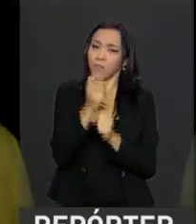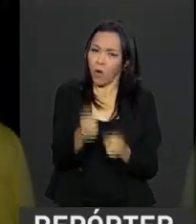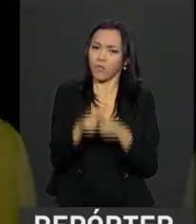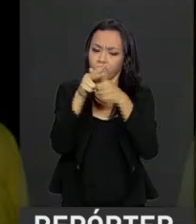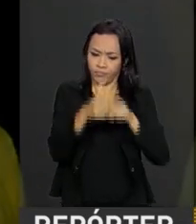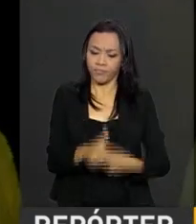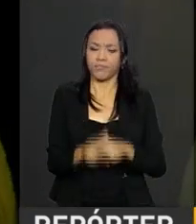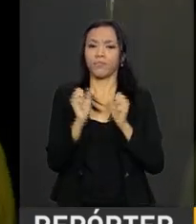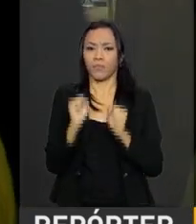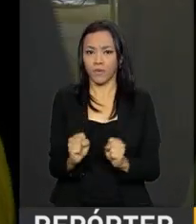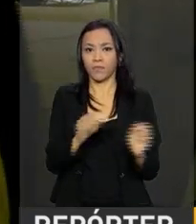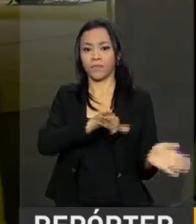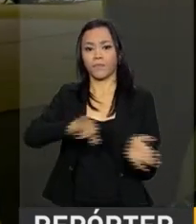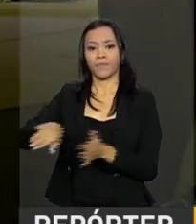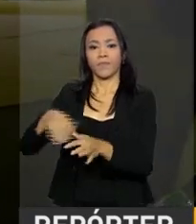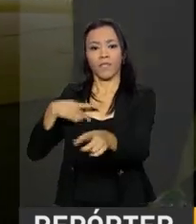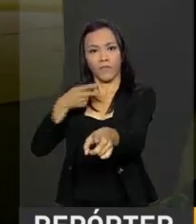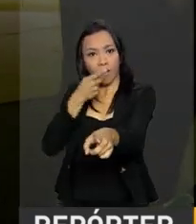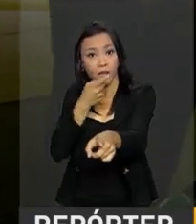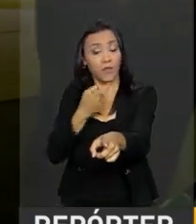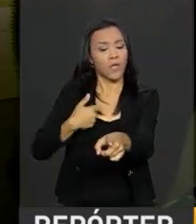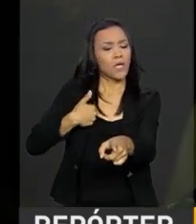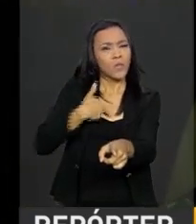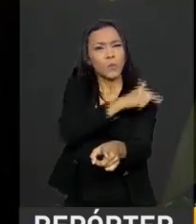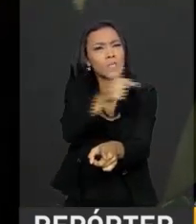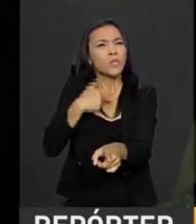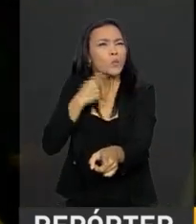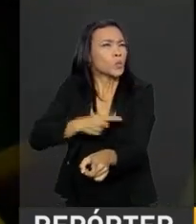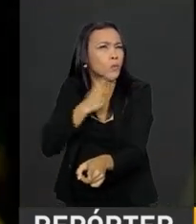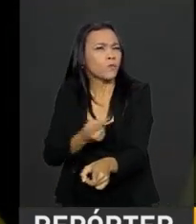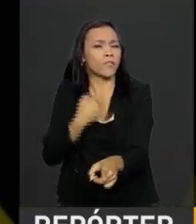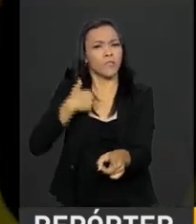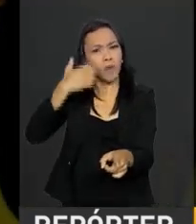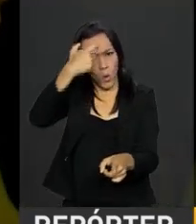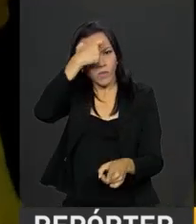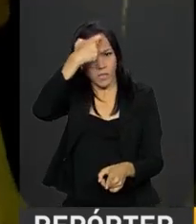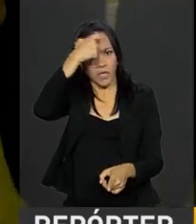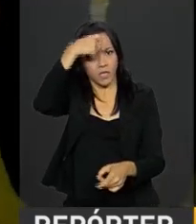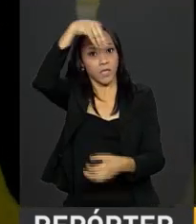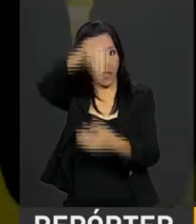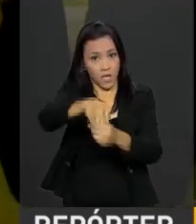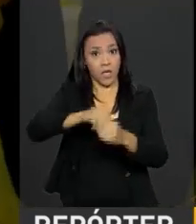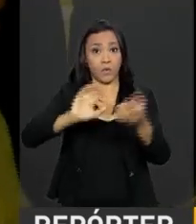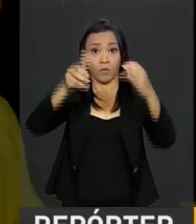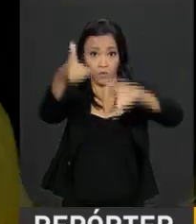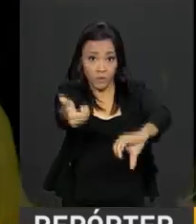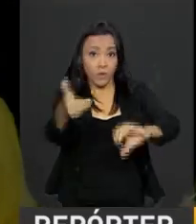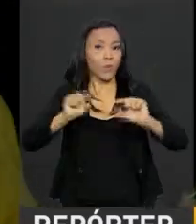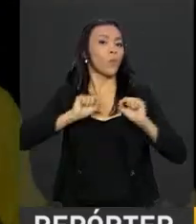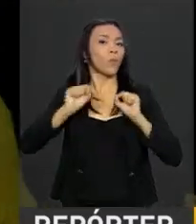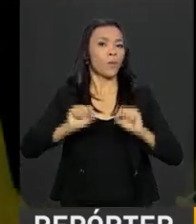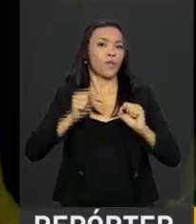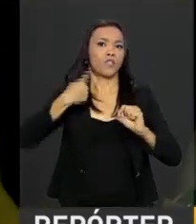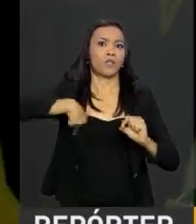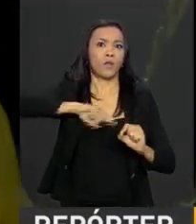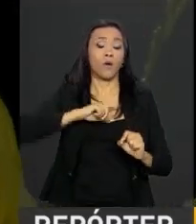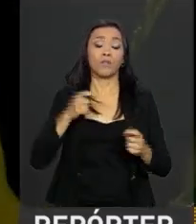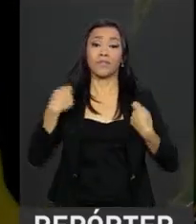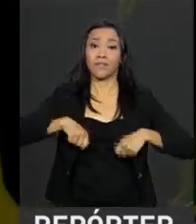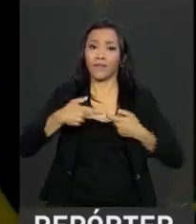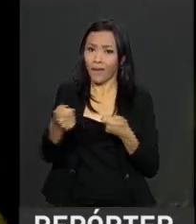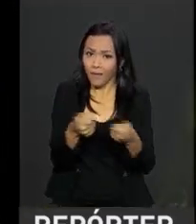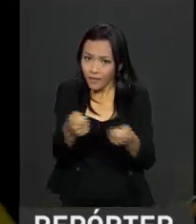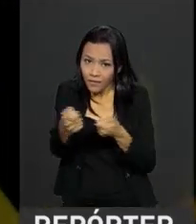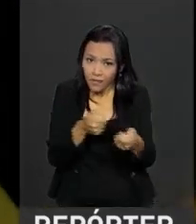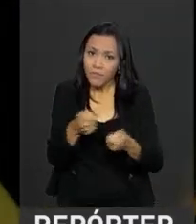que há uma consciência generalizada, sobretudo no parlamento, da necessidade de nós equilibrarmos a